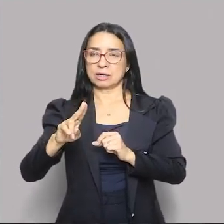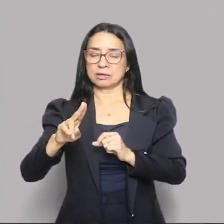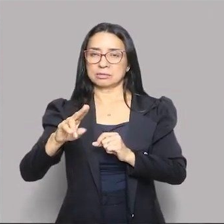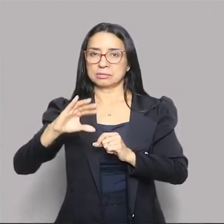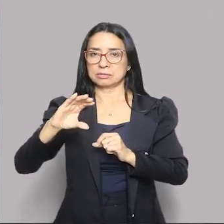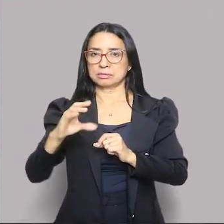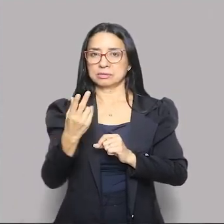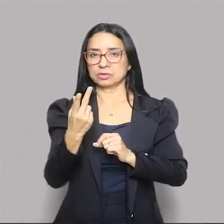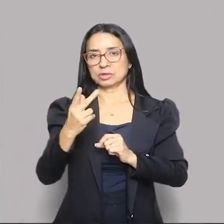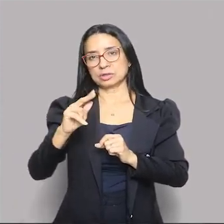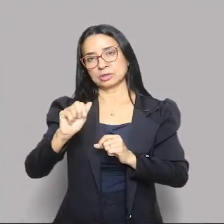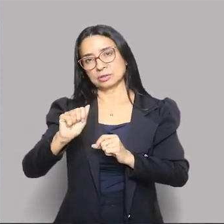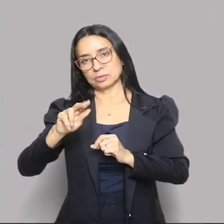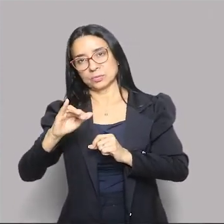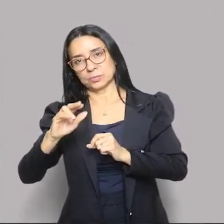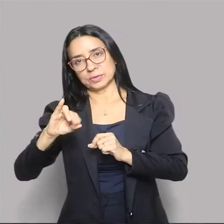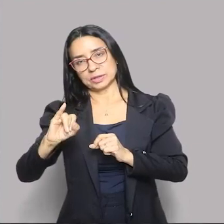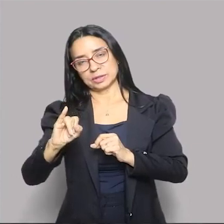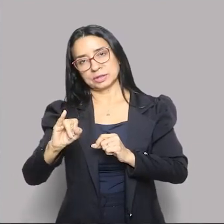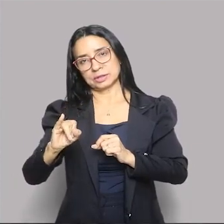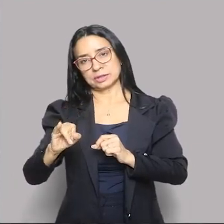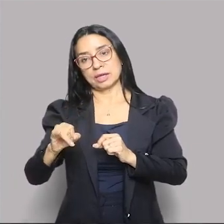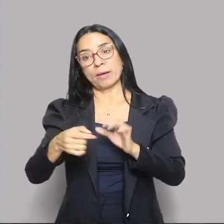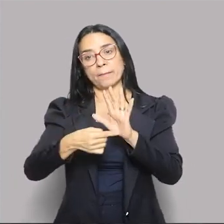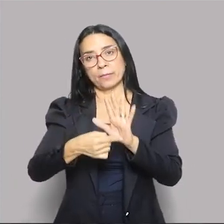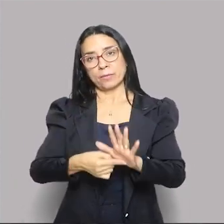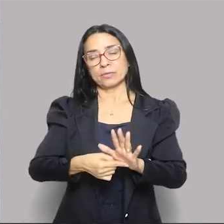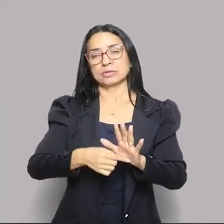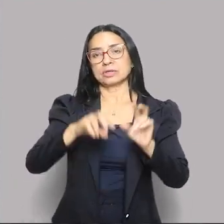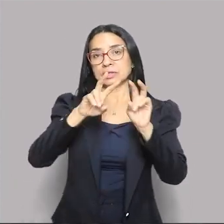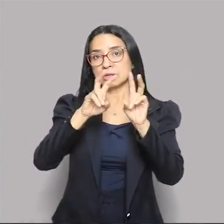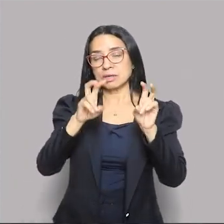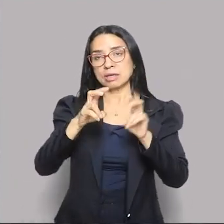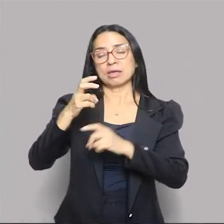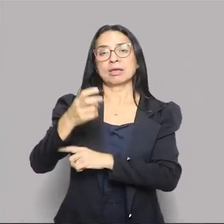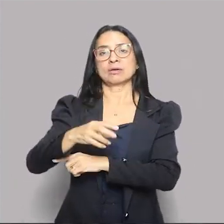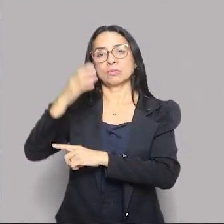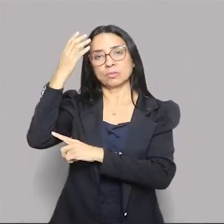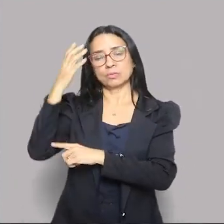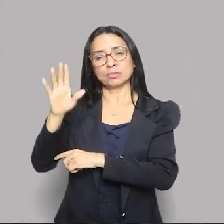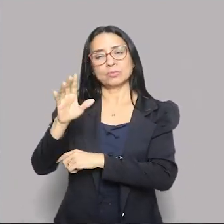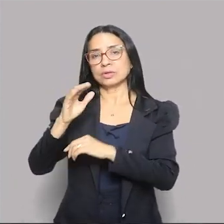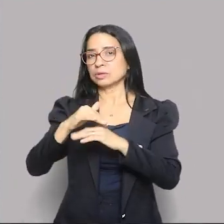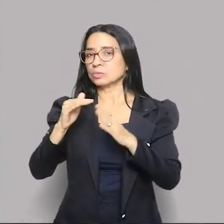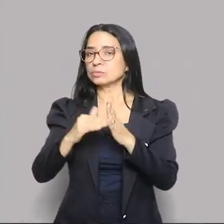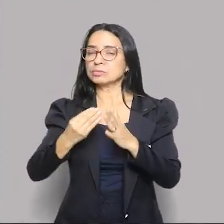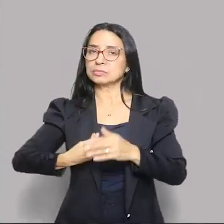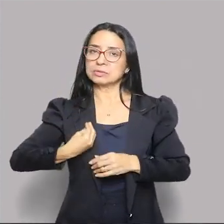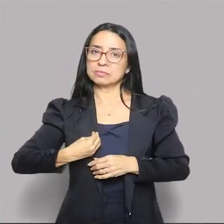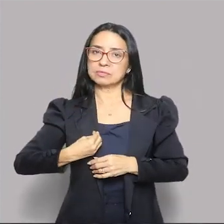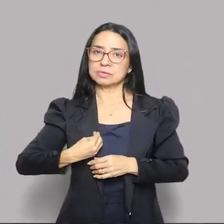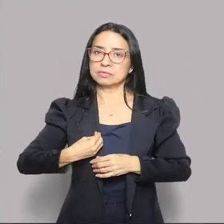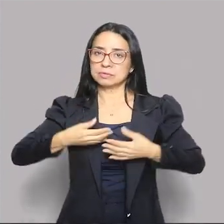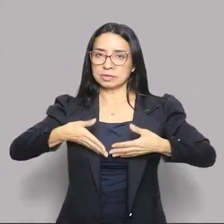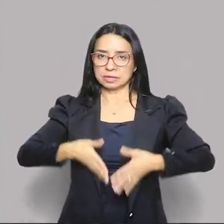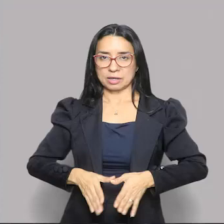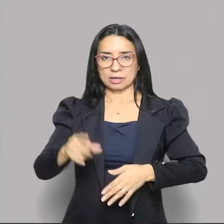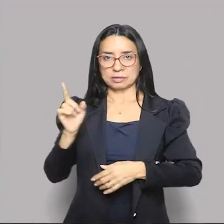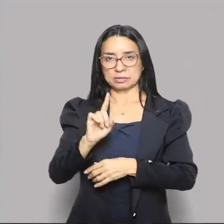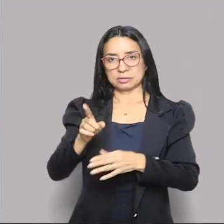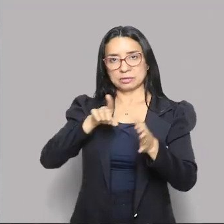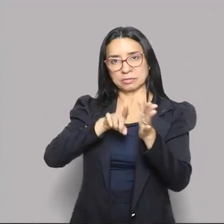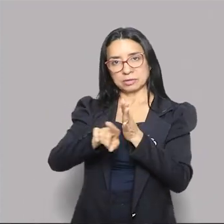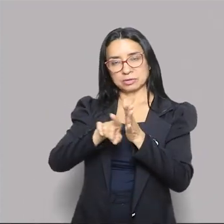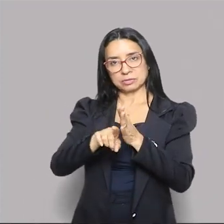é tudo aquilo que você vive e aquilo que você já nasce e não questiona. Então, tudo aquilo que é produzido